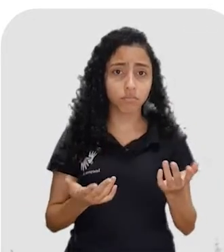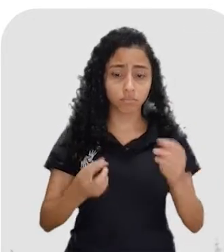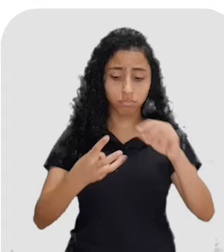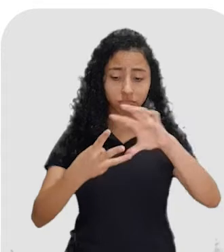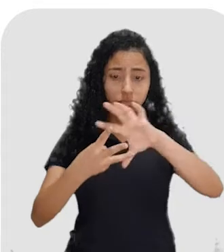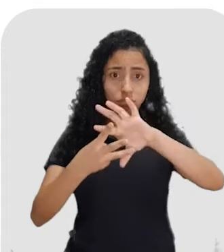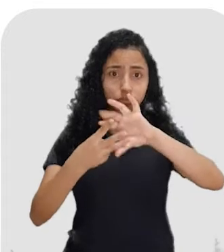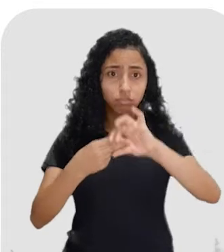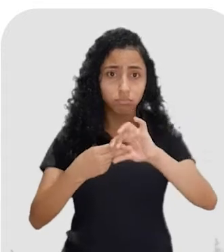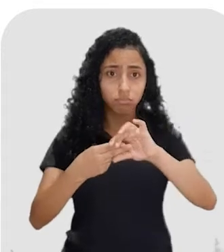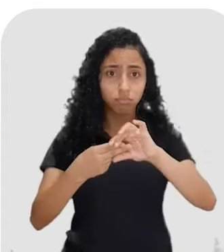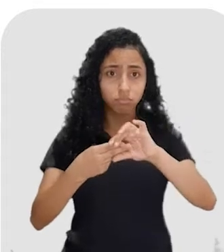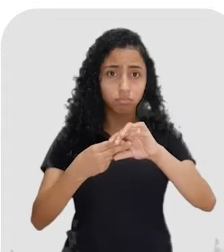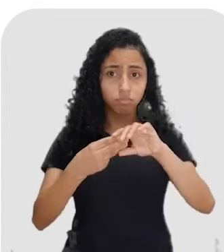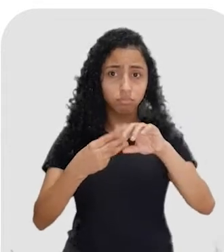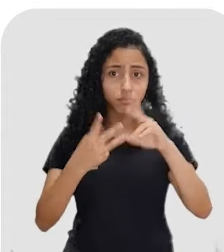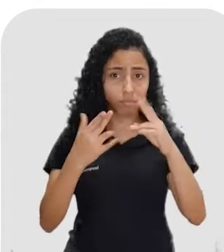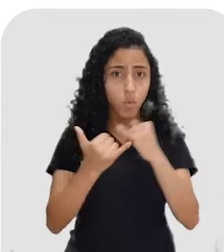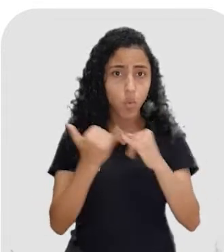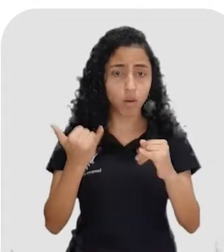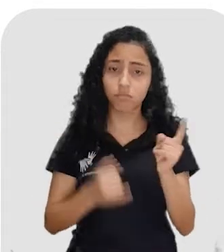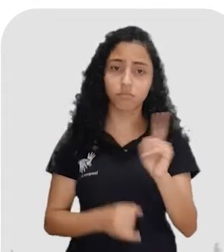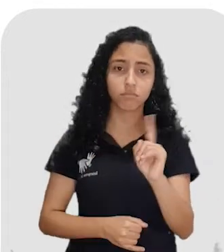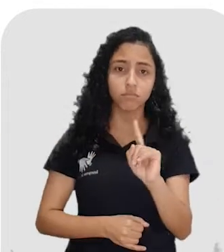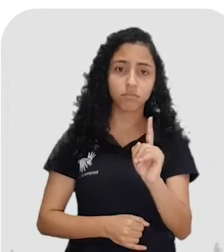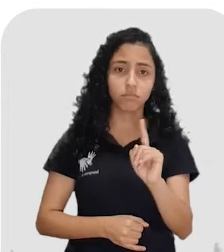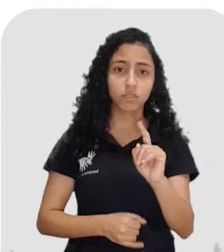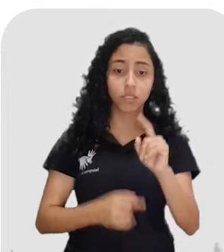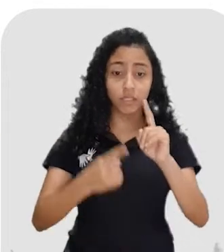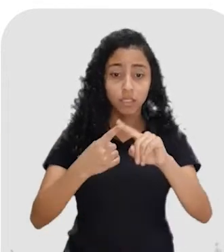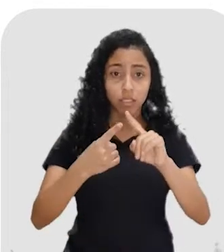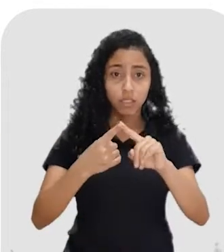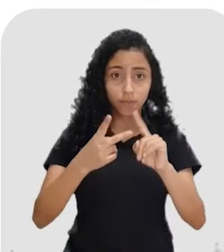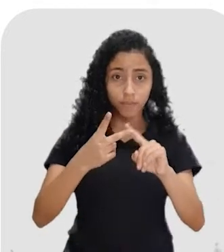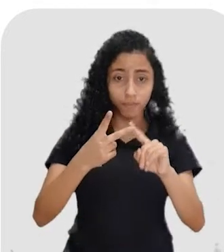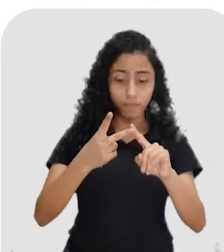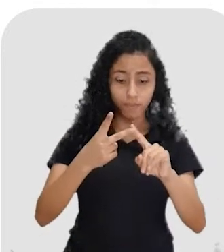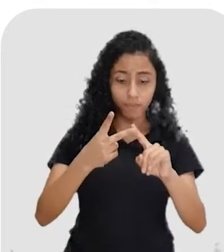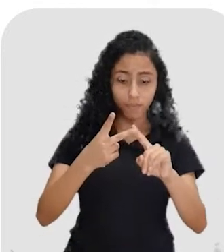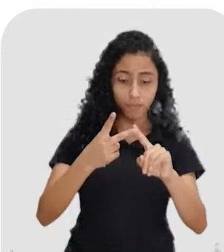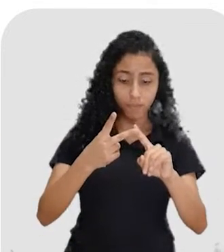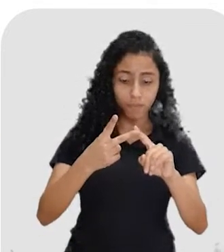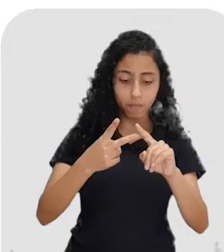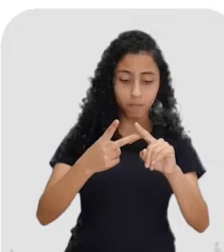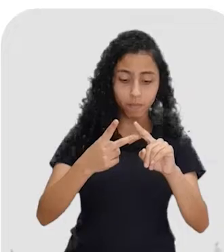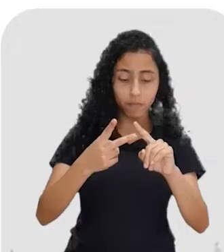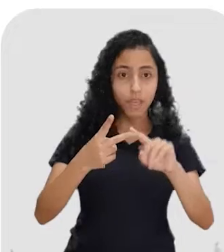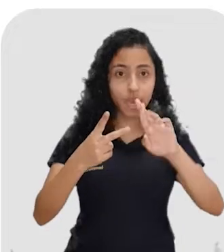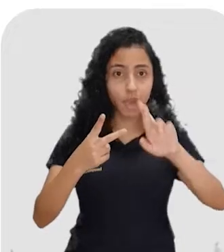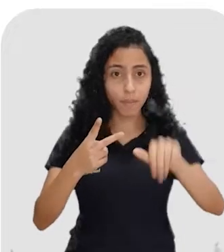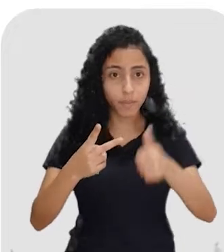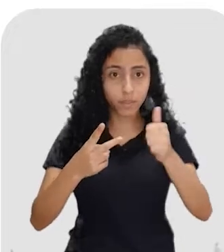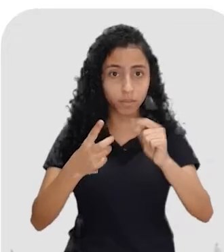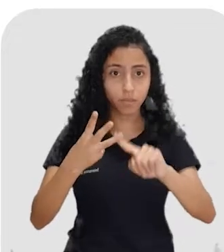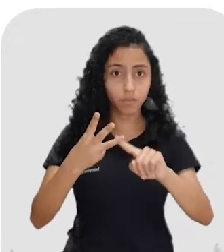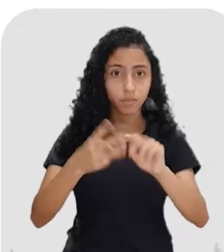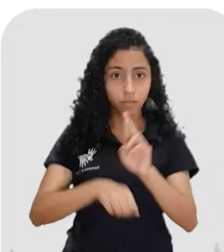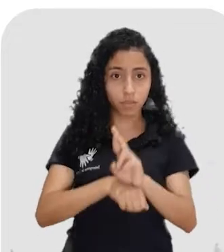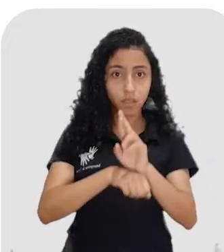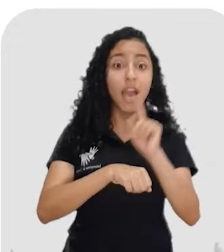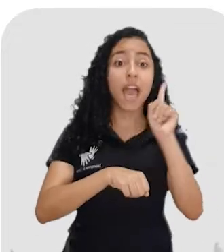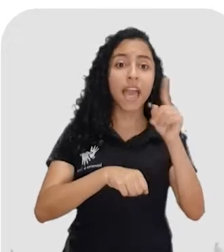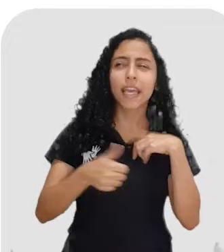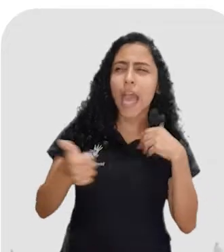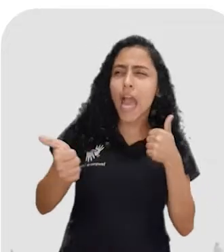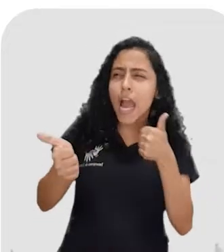reabilitação. Como eu disse, ele não é um sinônimo da restauração. Tá? Então, recuperação e reabilitação, ele não tem a